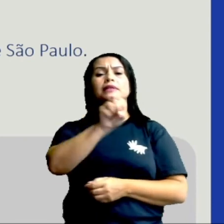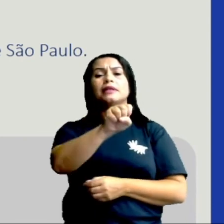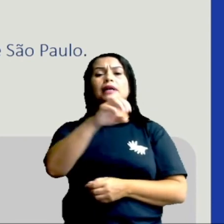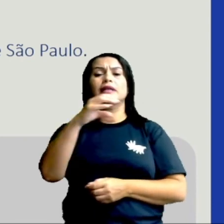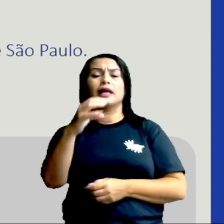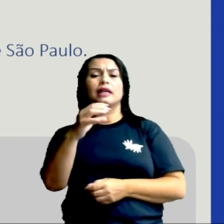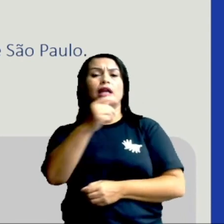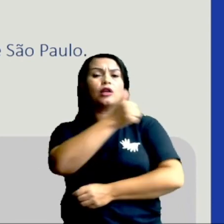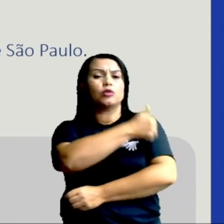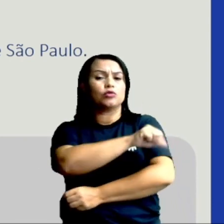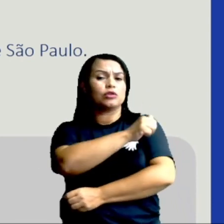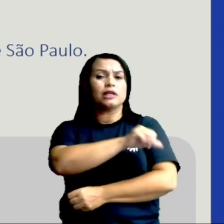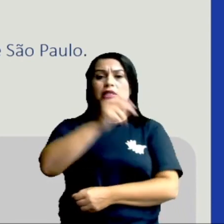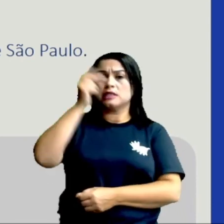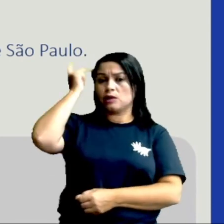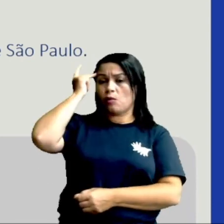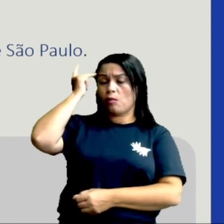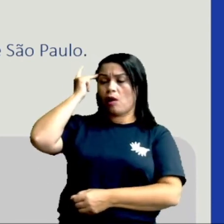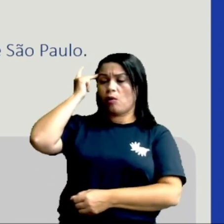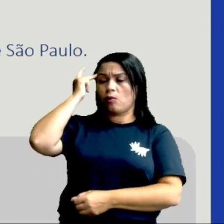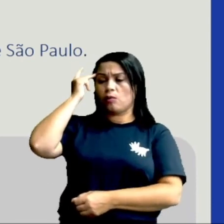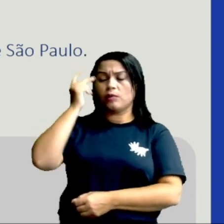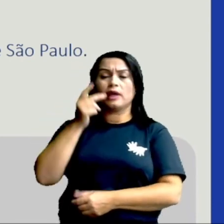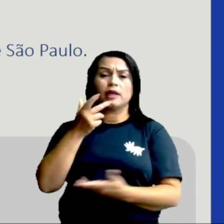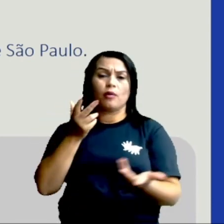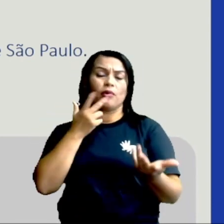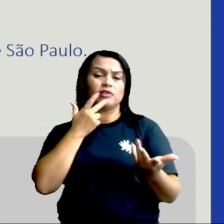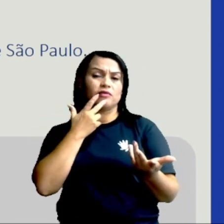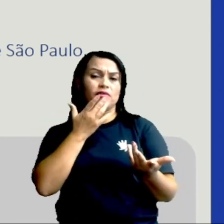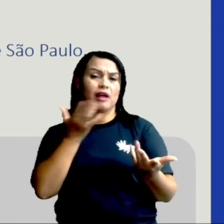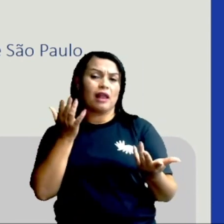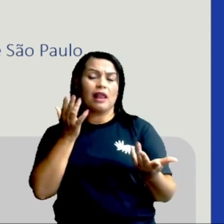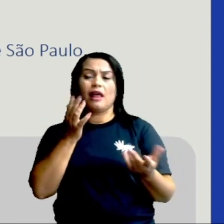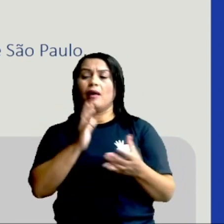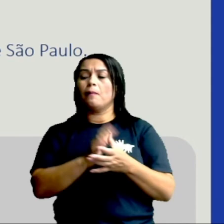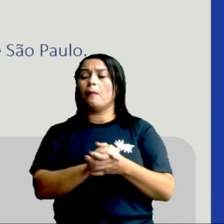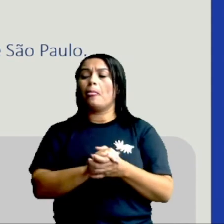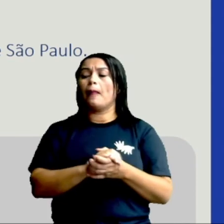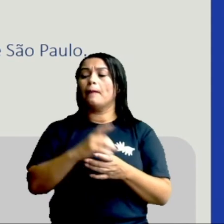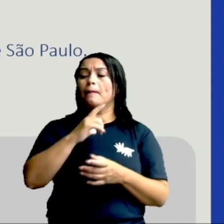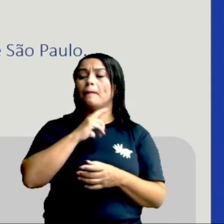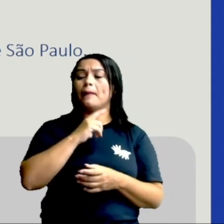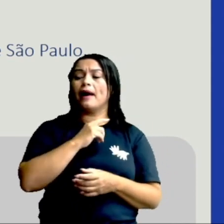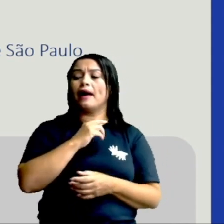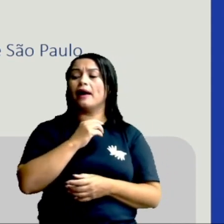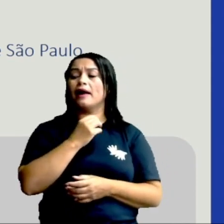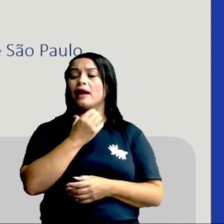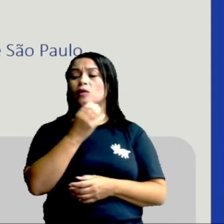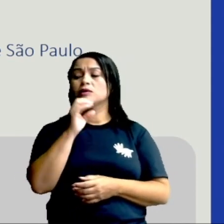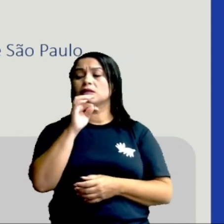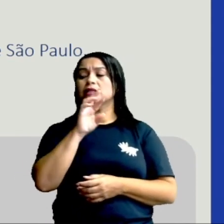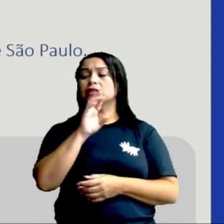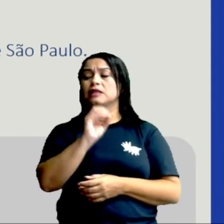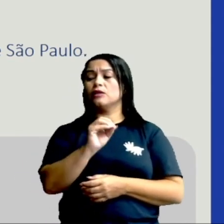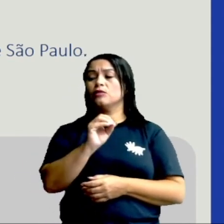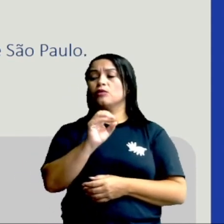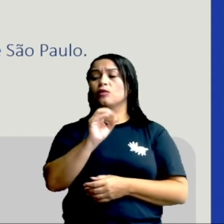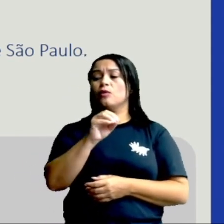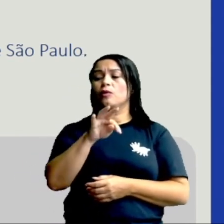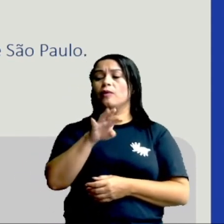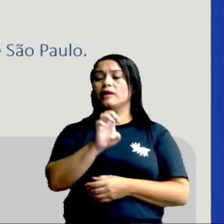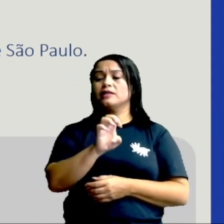Janeiro e São Paulo. O que eu posso destacar como uma afirmação para o centro-oeste do Brasil